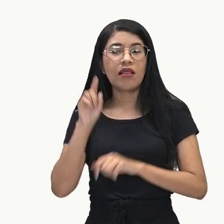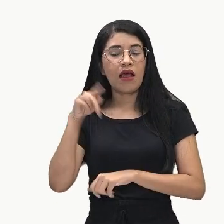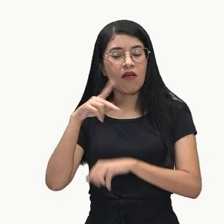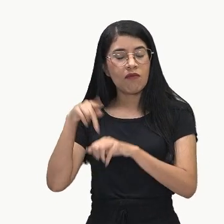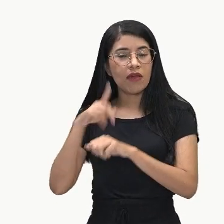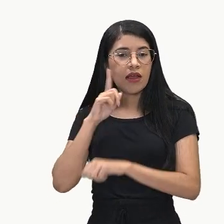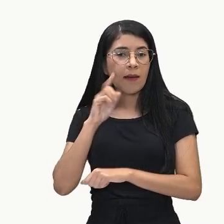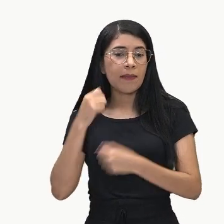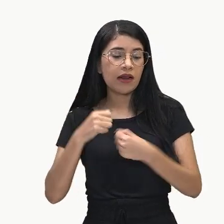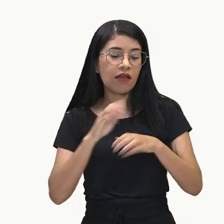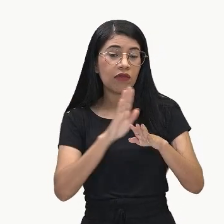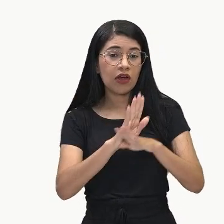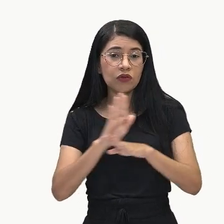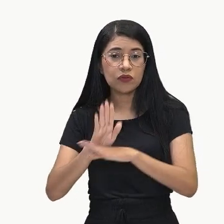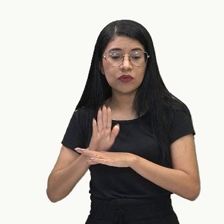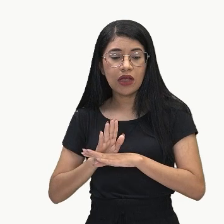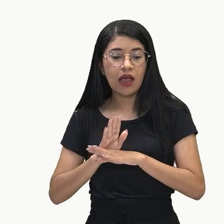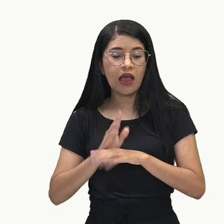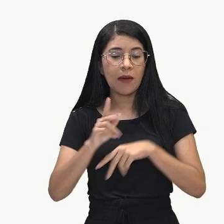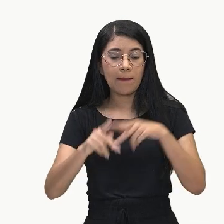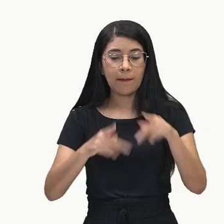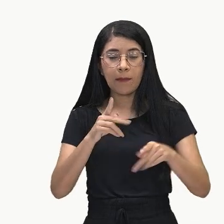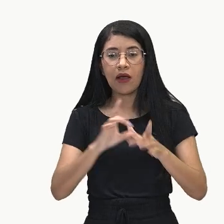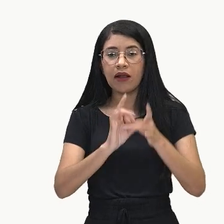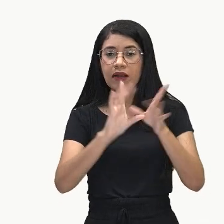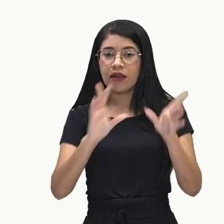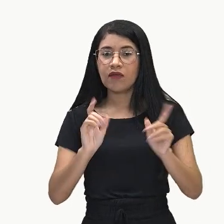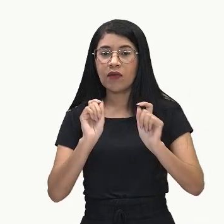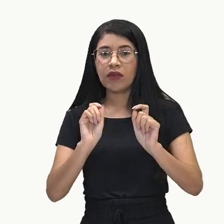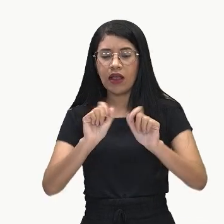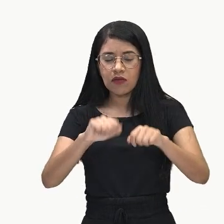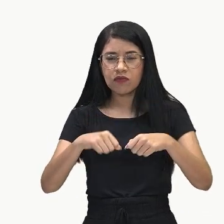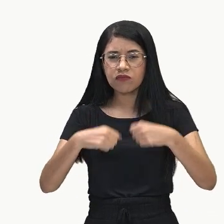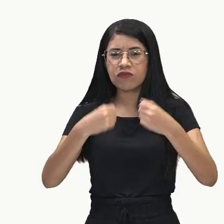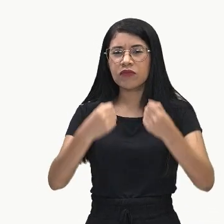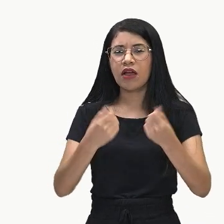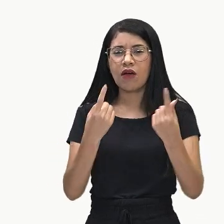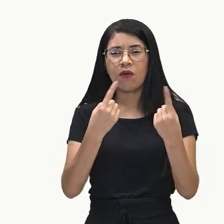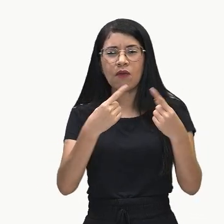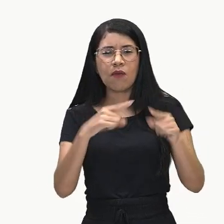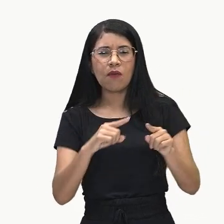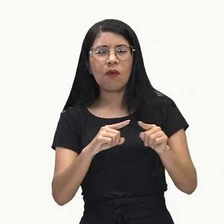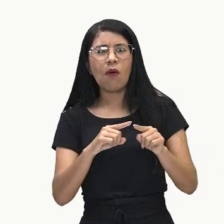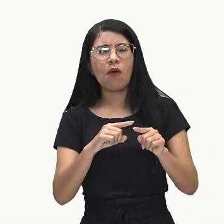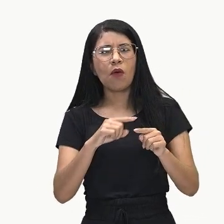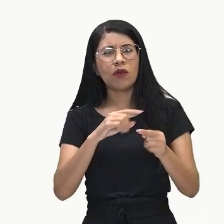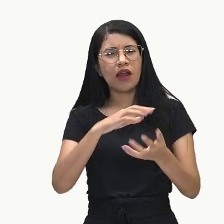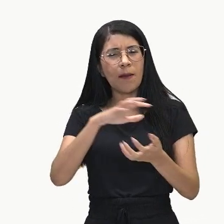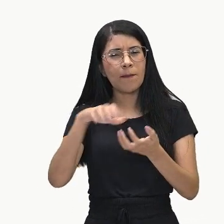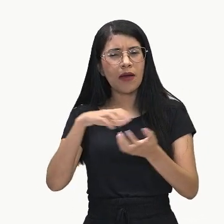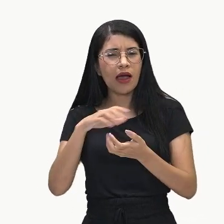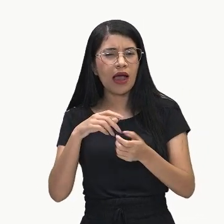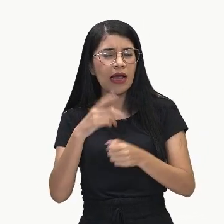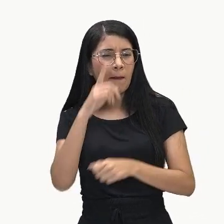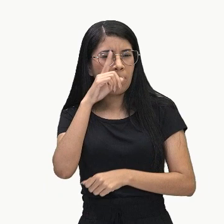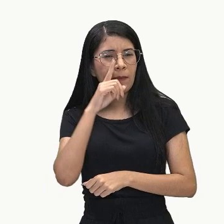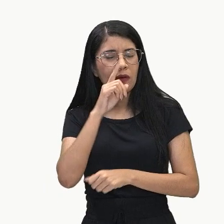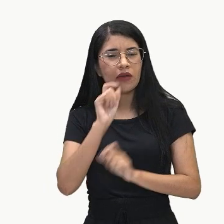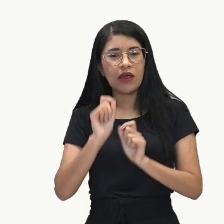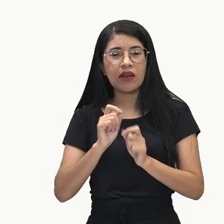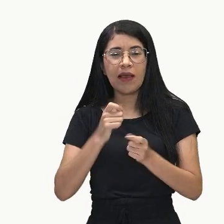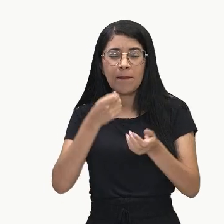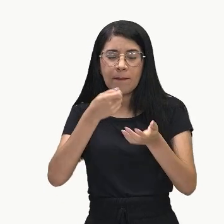ajudar os povos livres a lutar contra movimentos agressivos que buscam